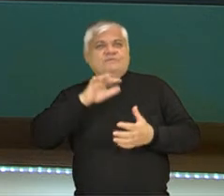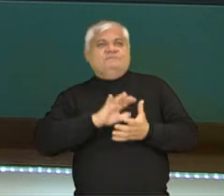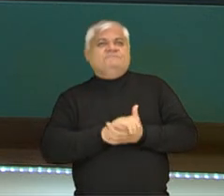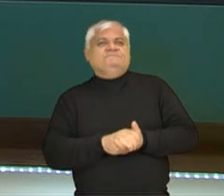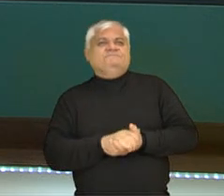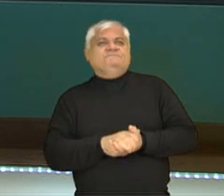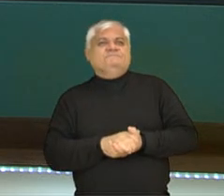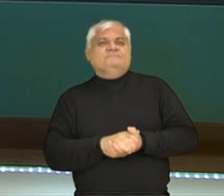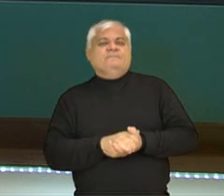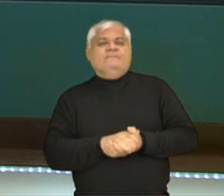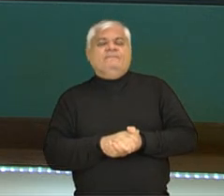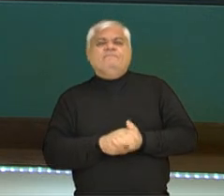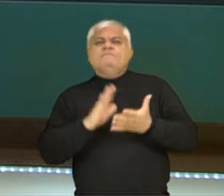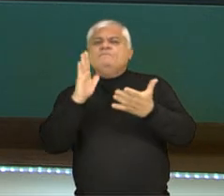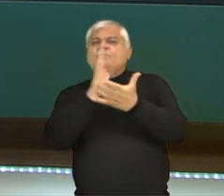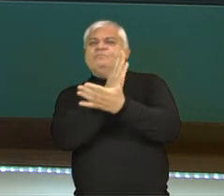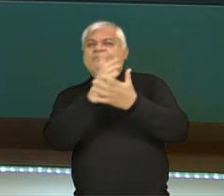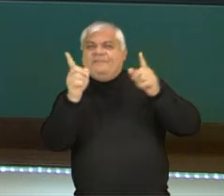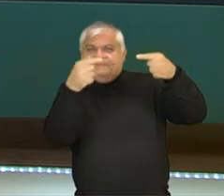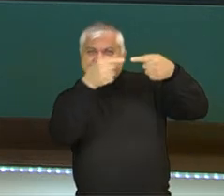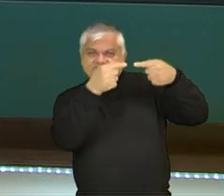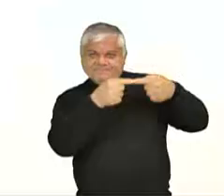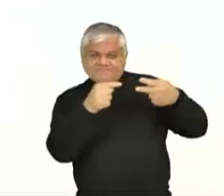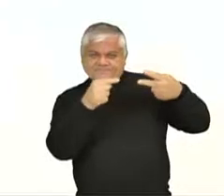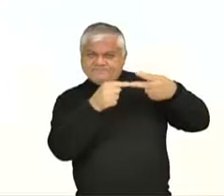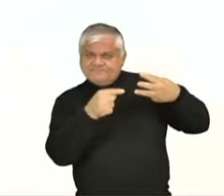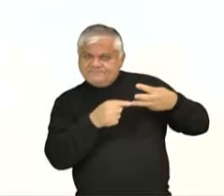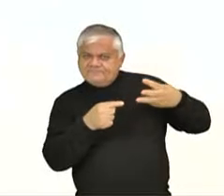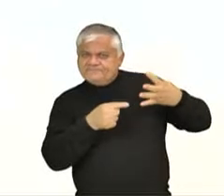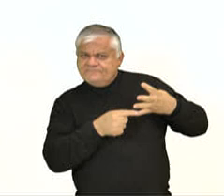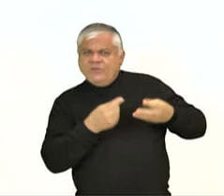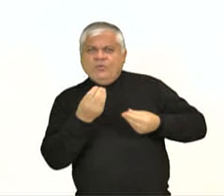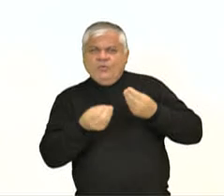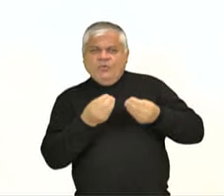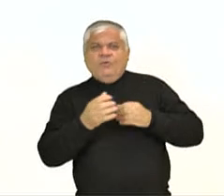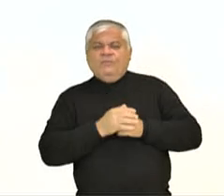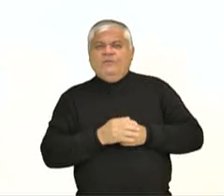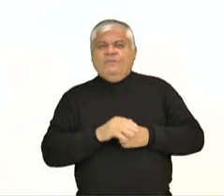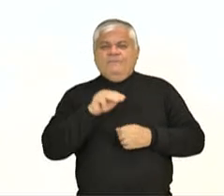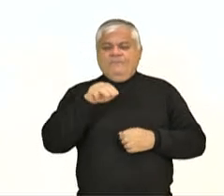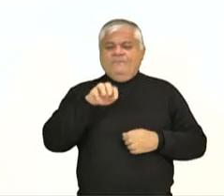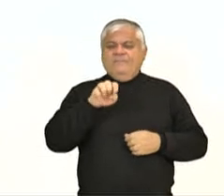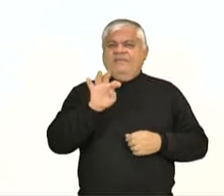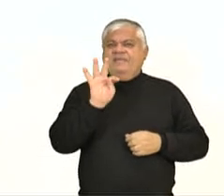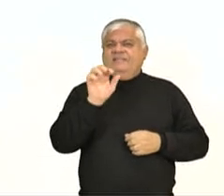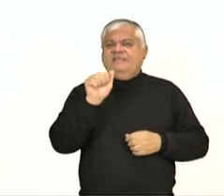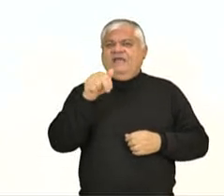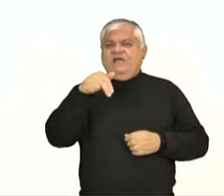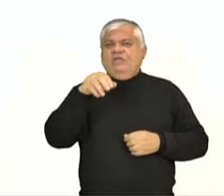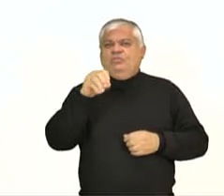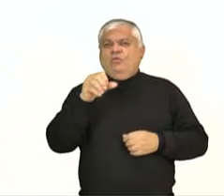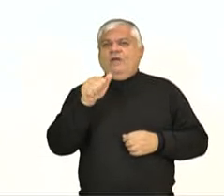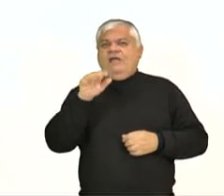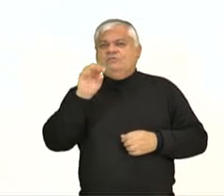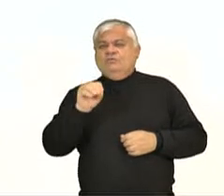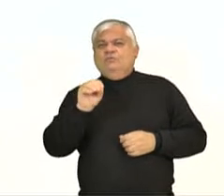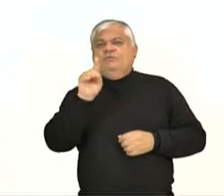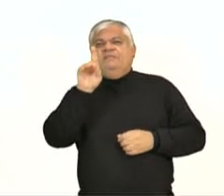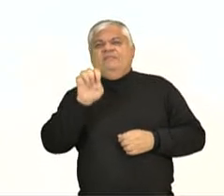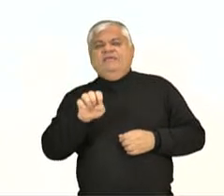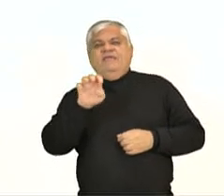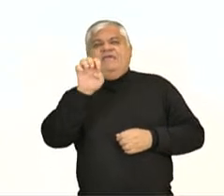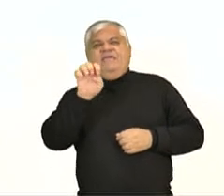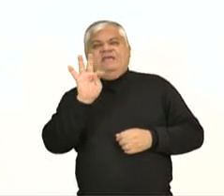Muito bem. Algumas aplicações do metanoato de etila. Está aqui a fórmula em 3D dela. Está